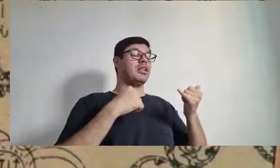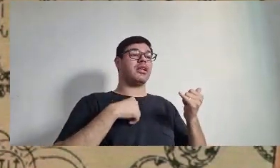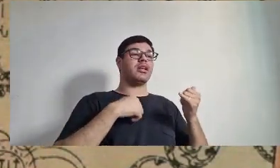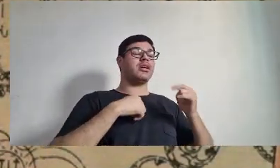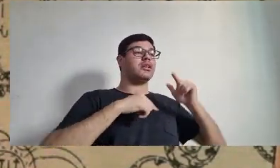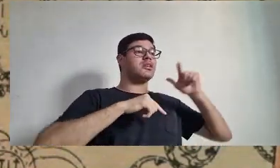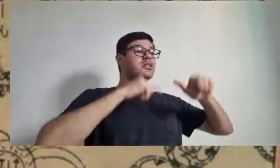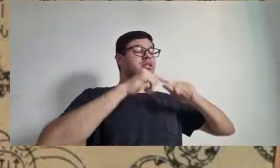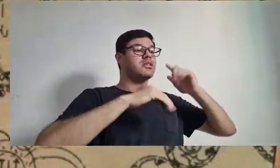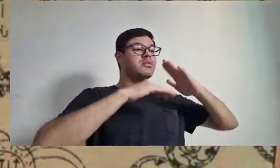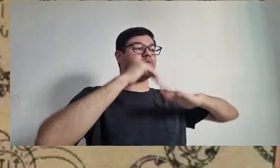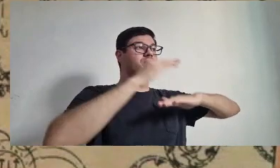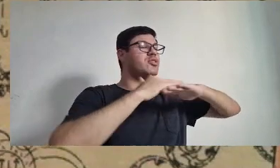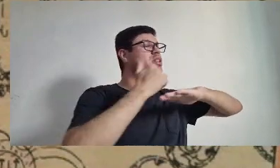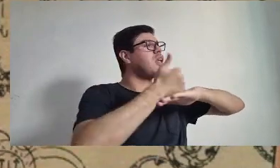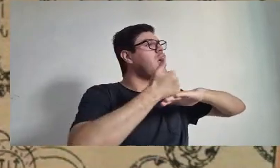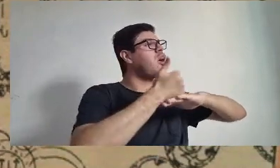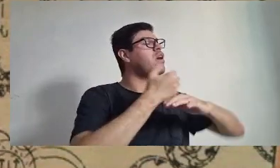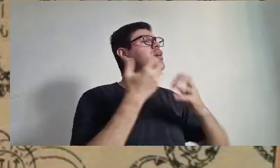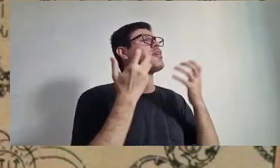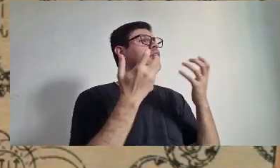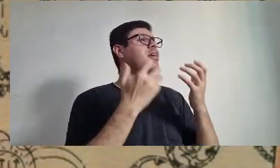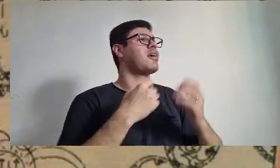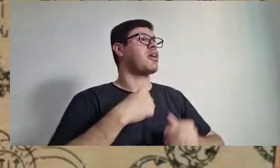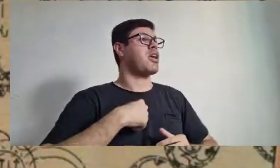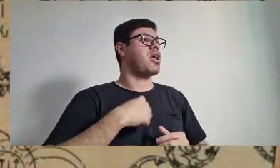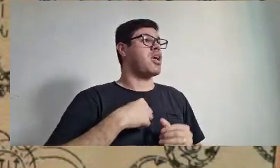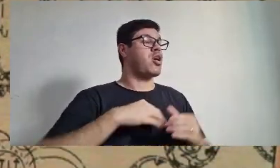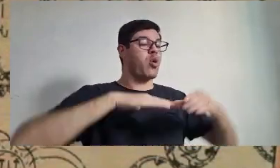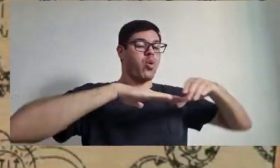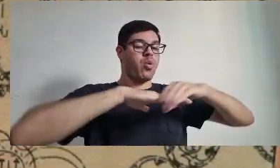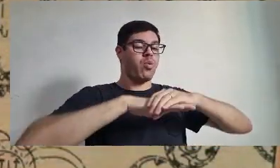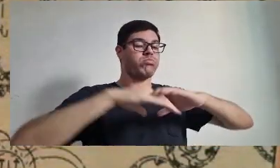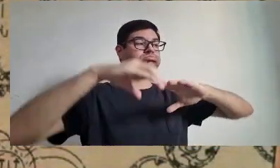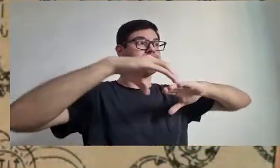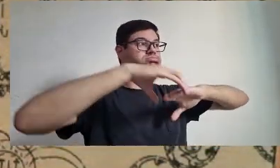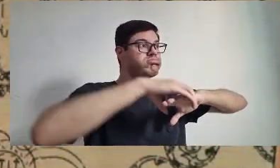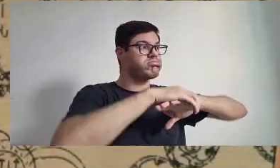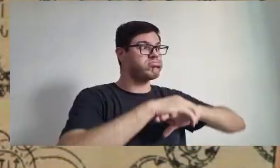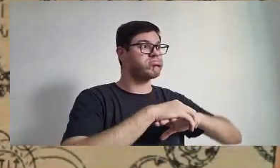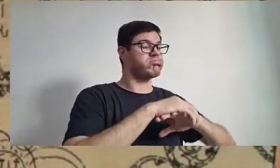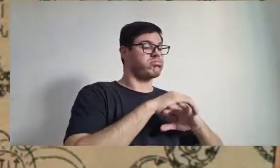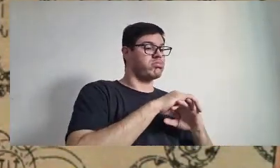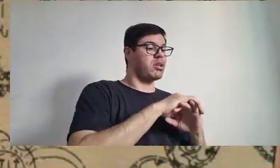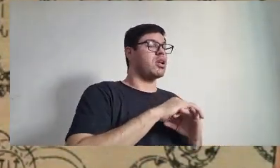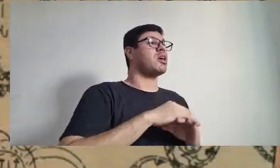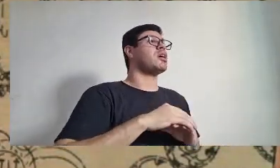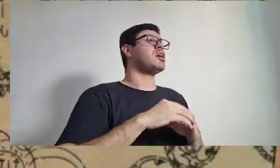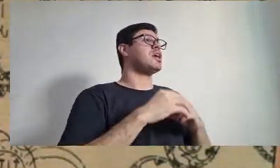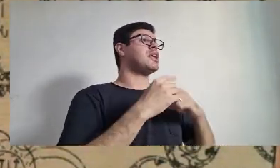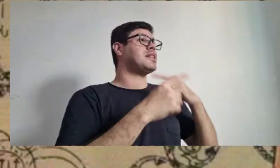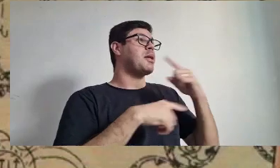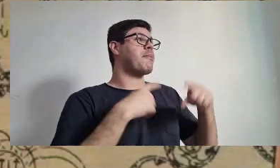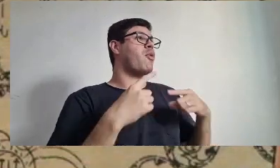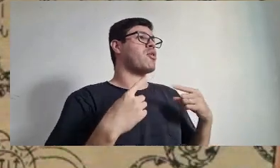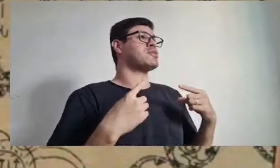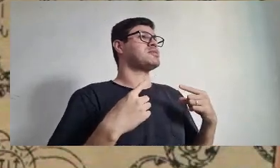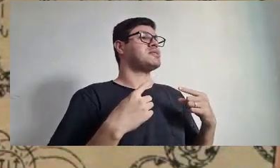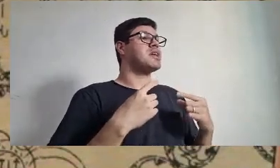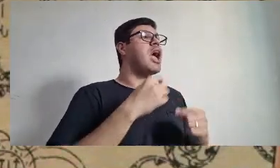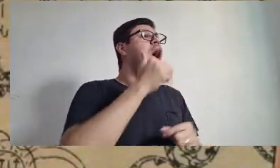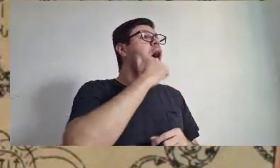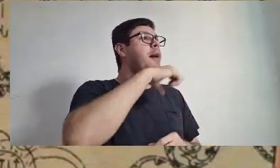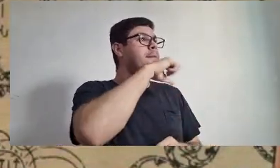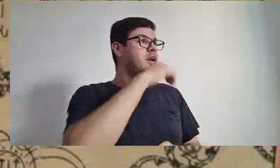quero me casar. Aí eu fui aprender de alfaiate, e aprendi, e eu passei a trabalhar em casa. E a minha mãe foi